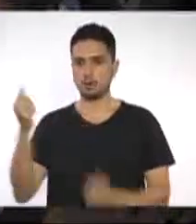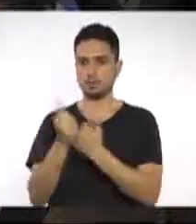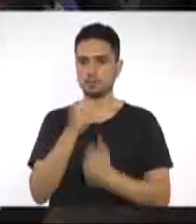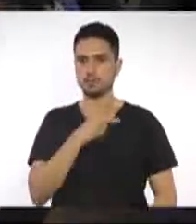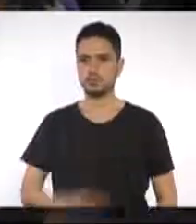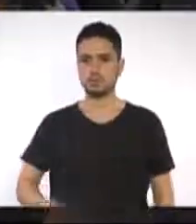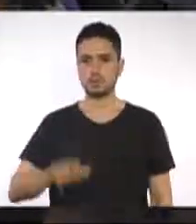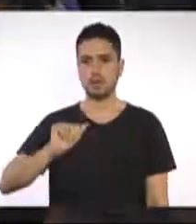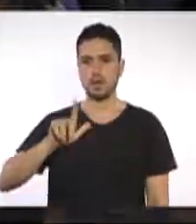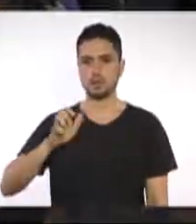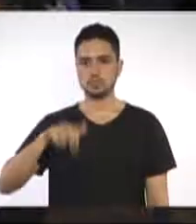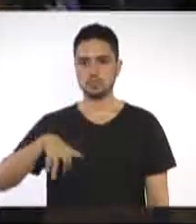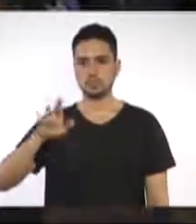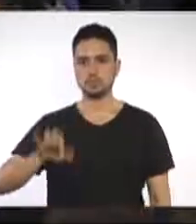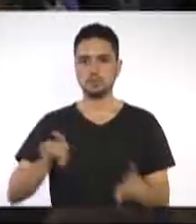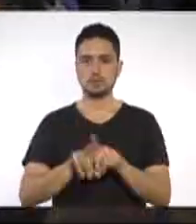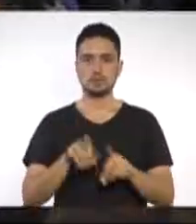nobres colegas.